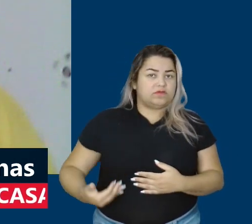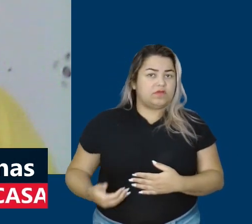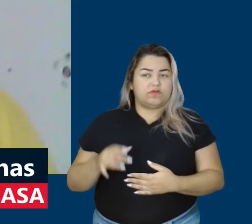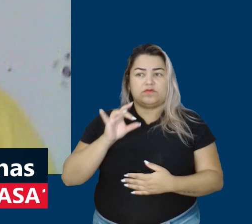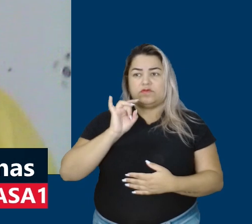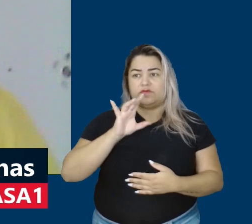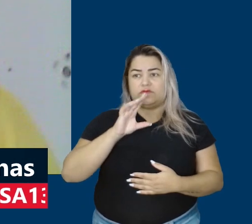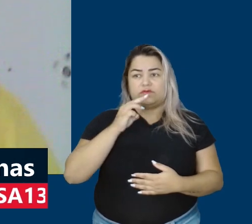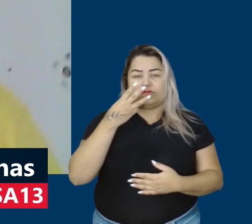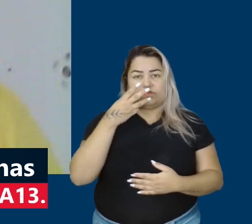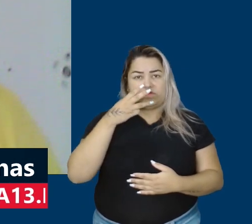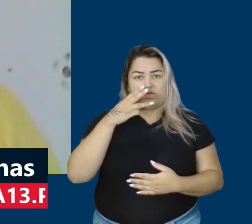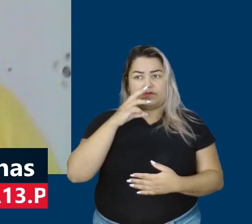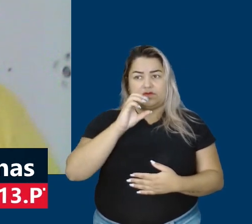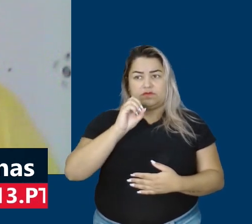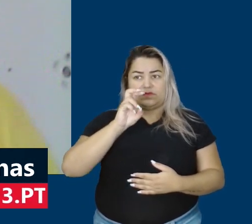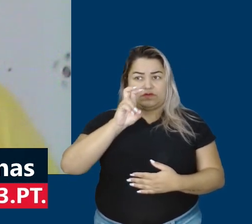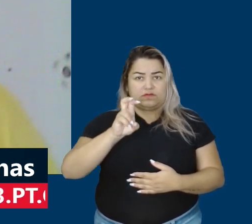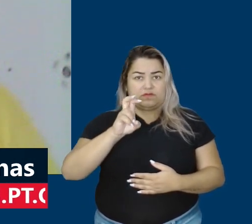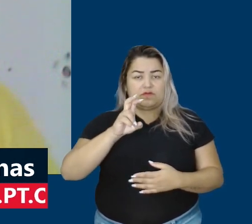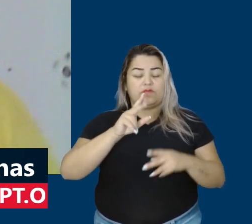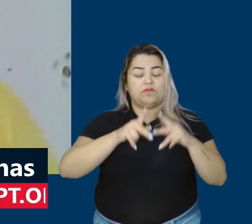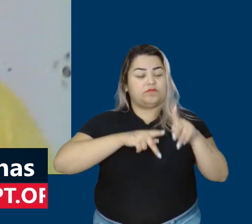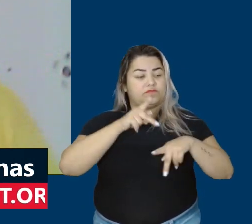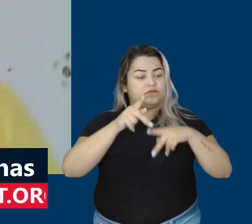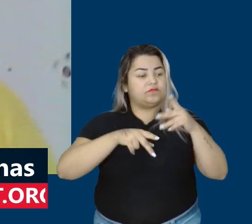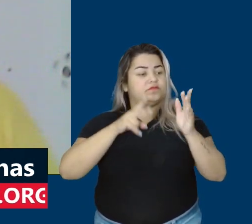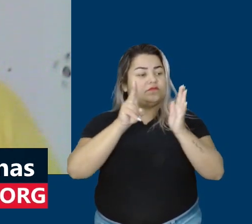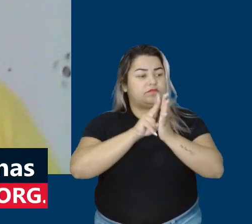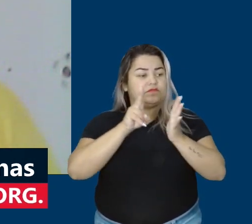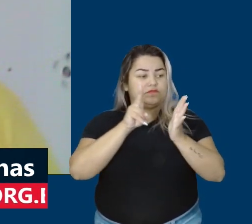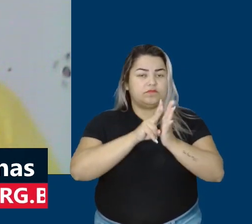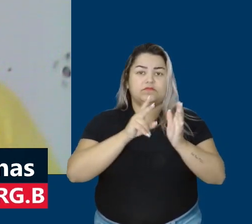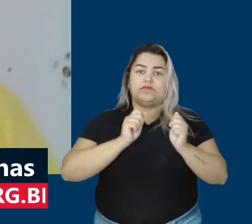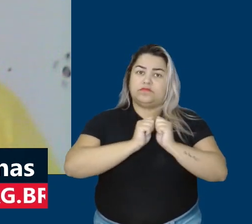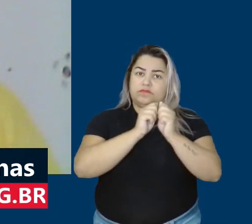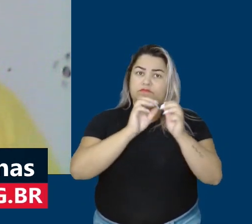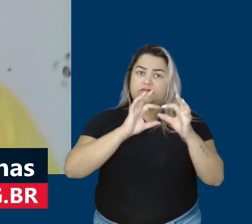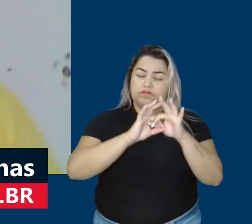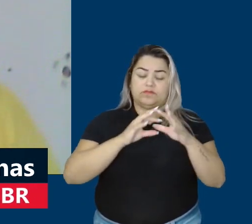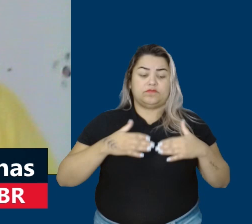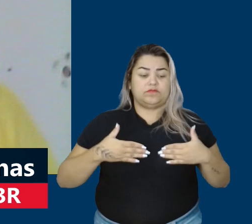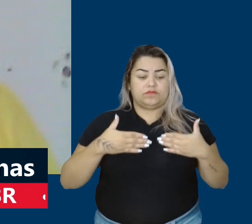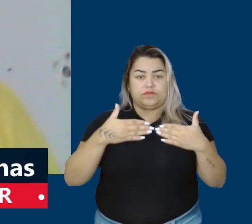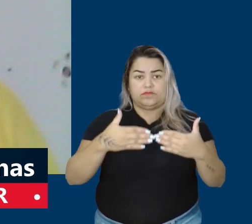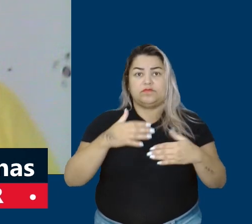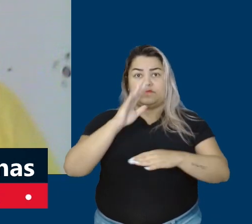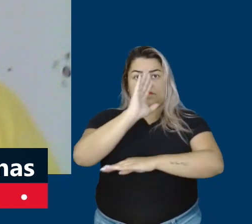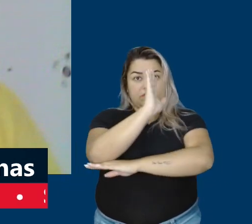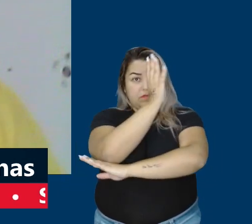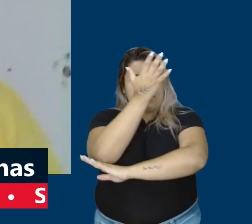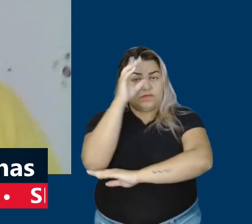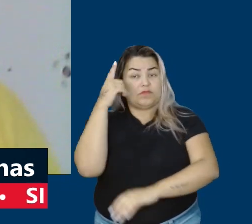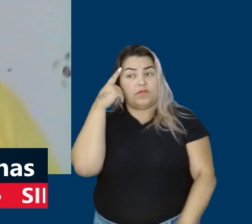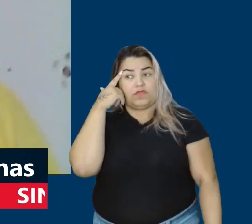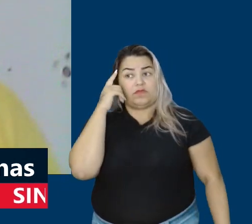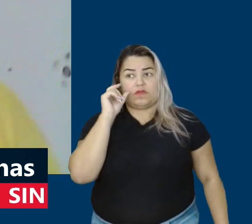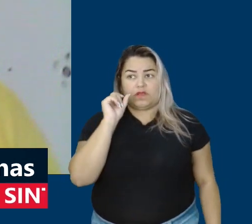só os 305 povos indígenas, mas também para, junto com o Ministério do Meio Ambiente,